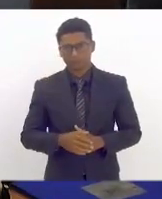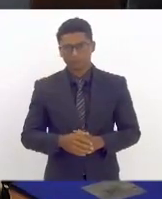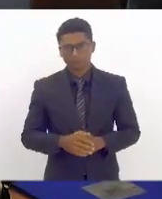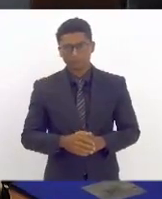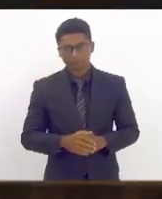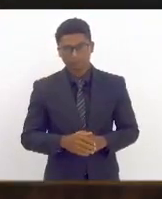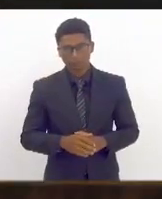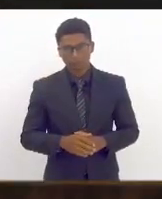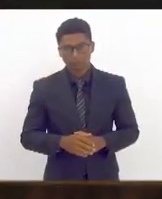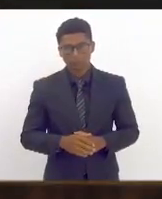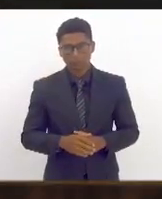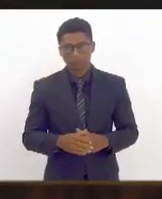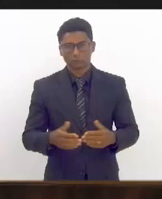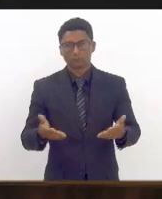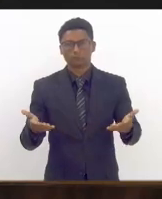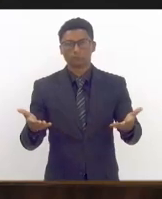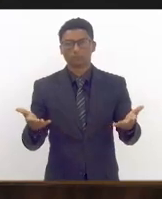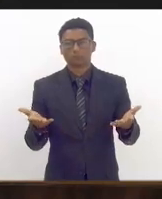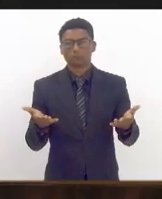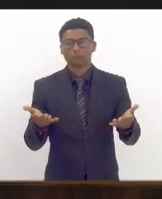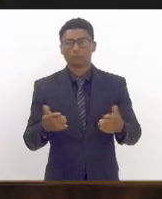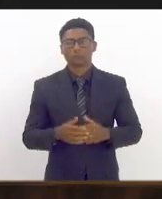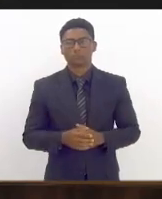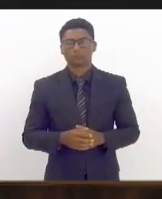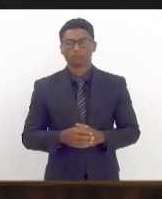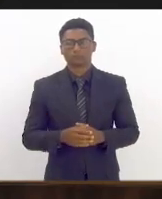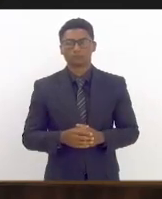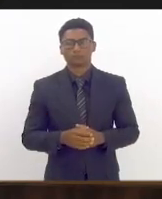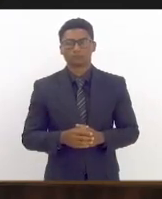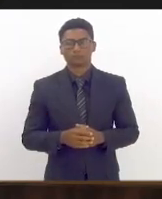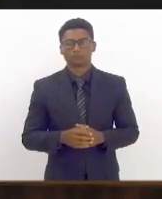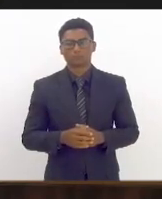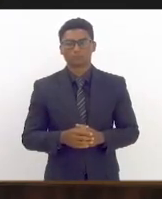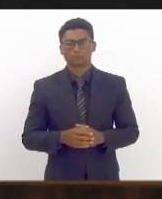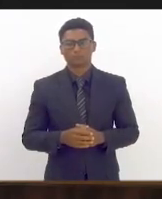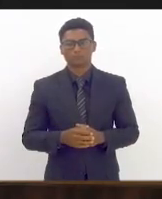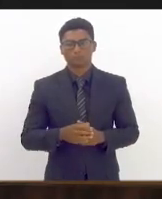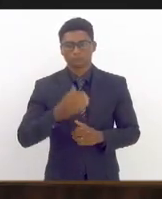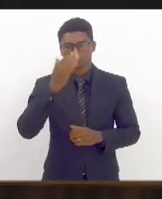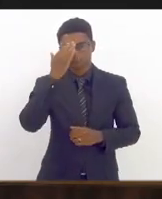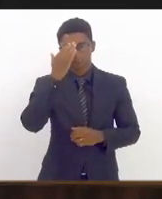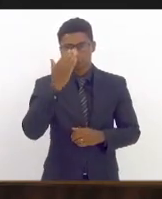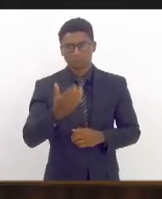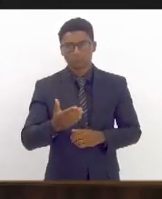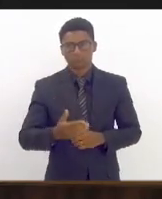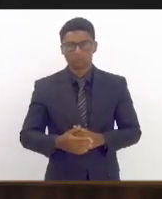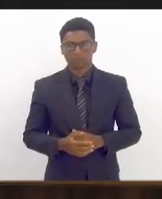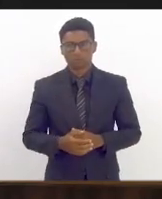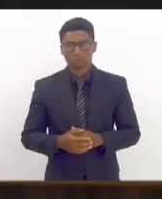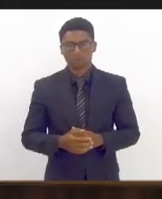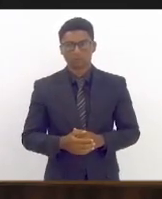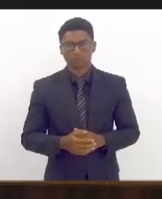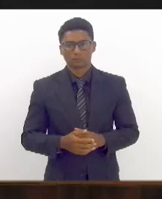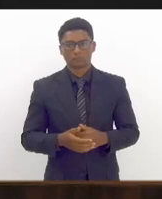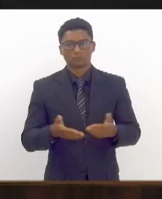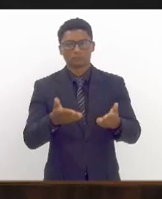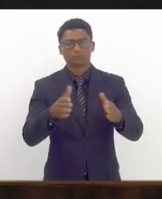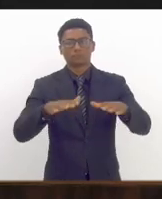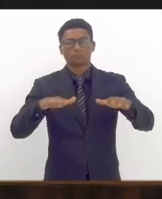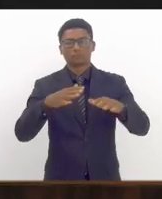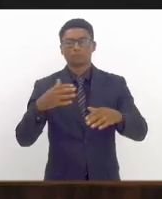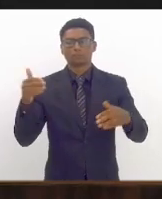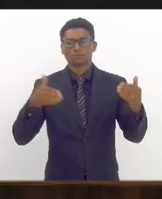aqui finalizando gostaria de agradecer a presença de